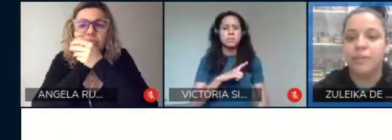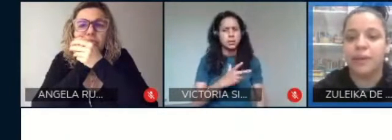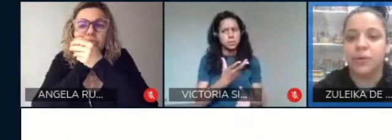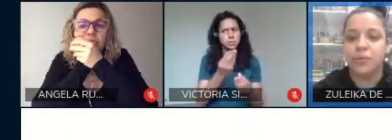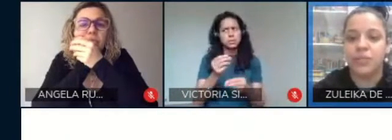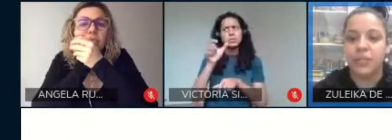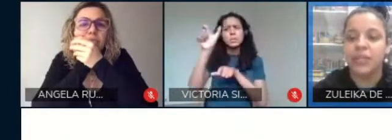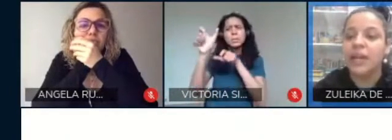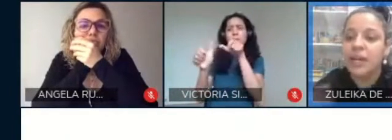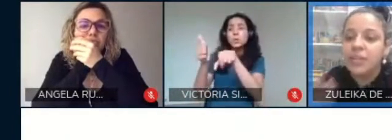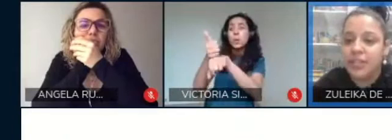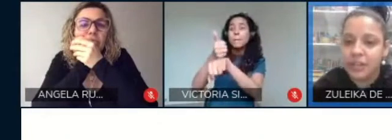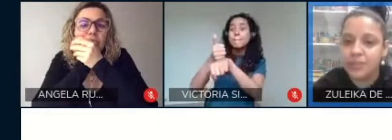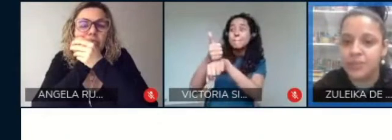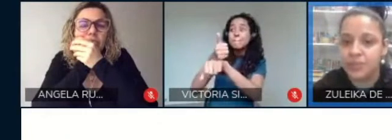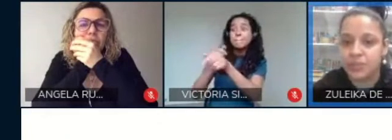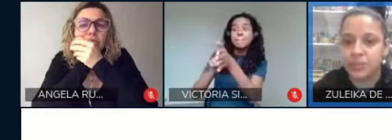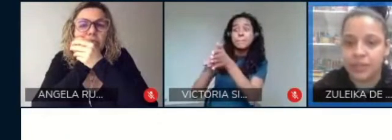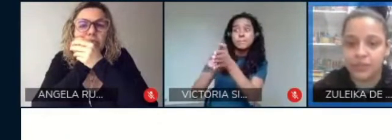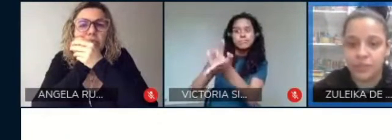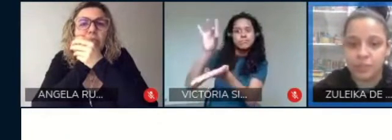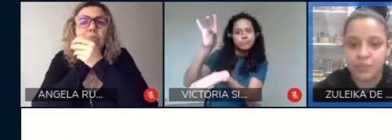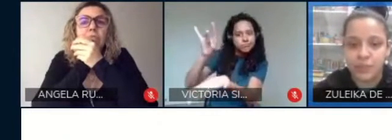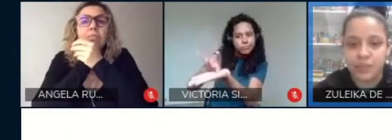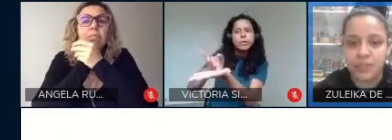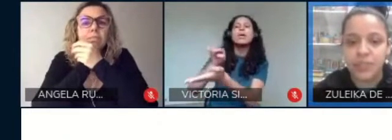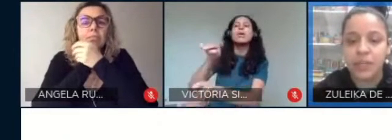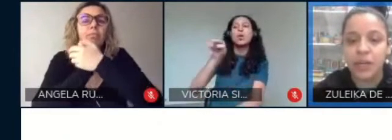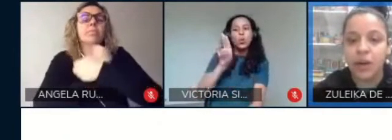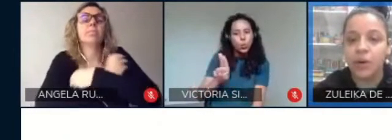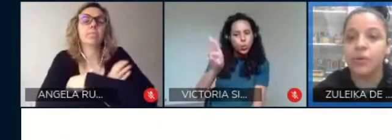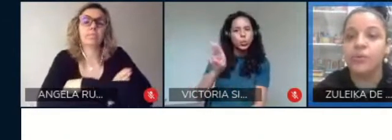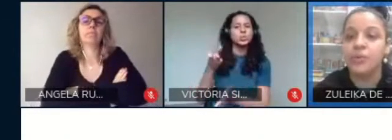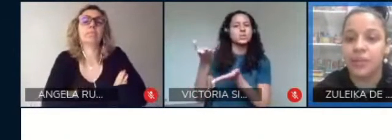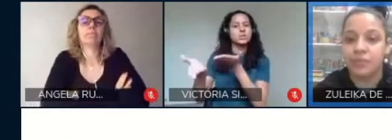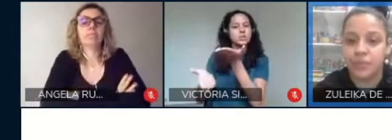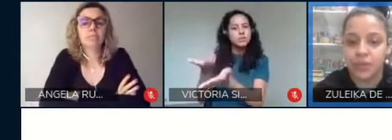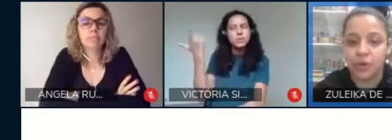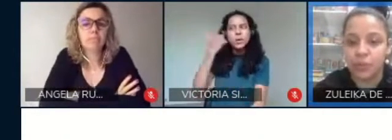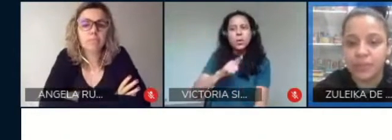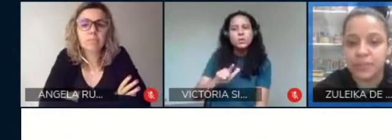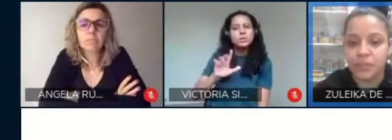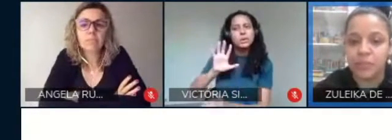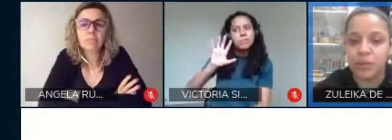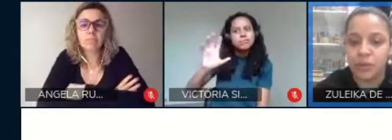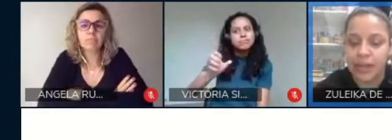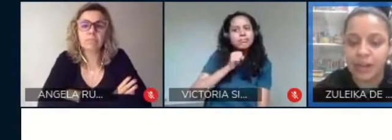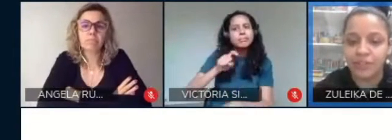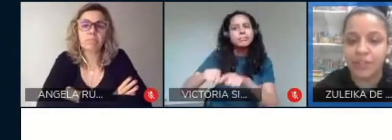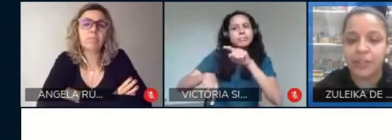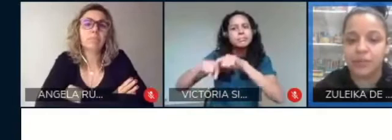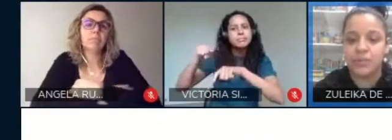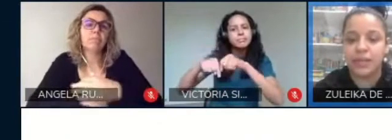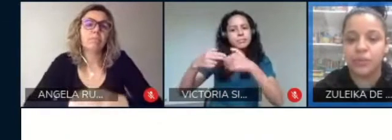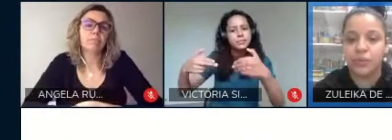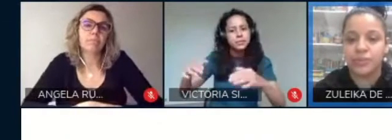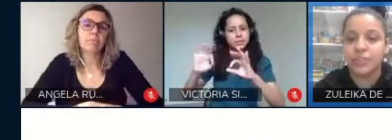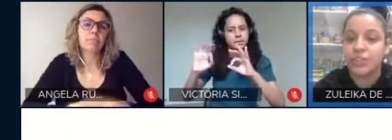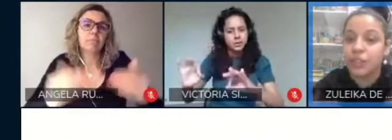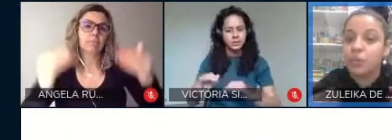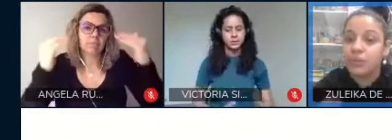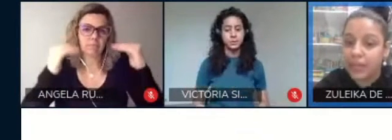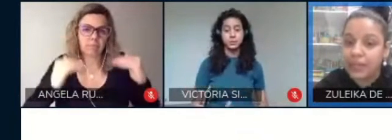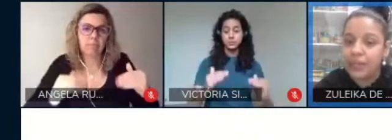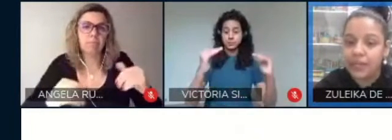desse serviço, né, para conseguir chegar nos seus resultados de pesquisa. Outro serviço é a comutação bibliográfica,